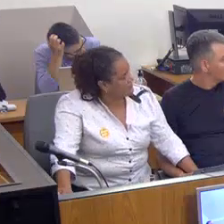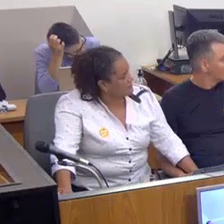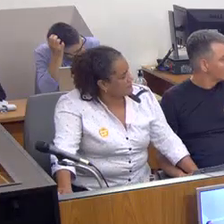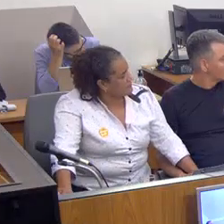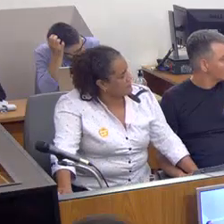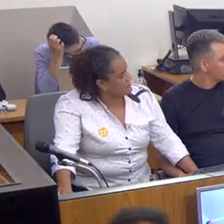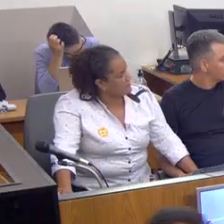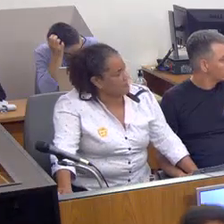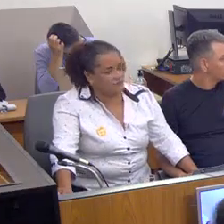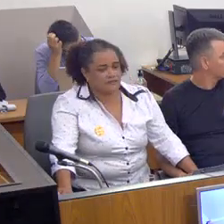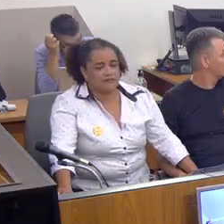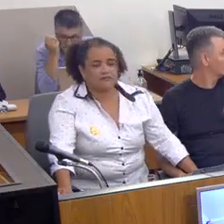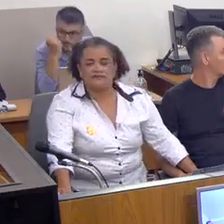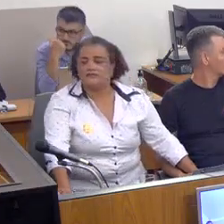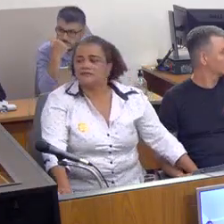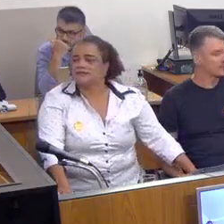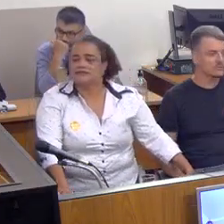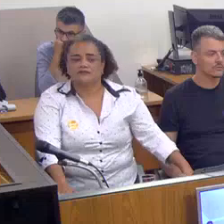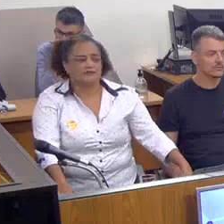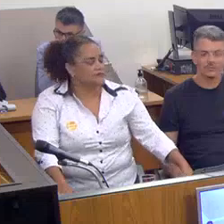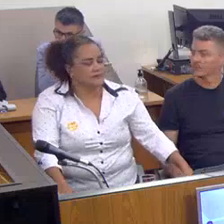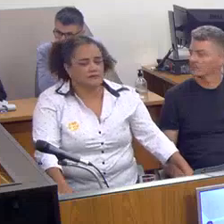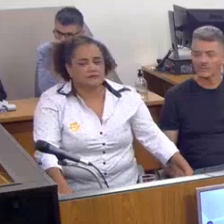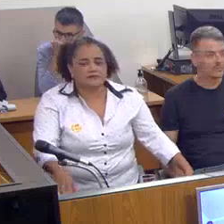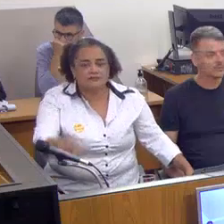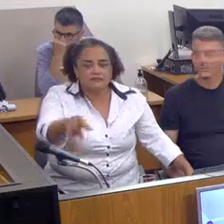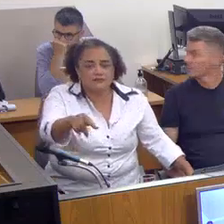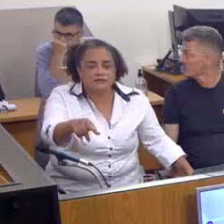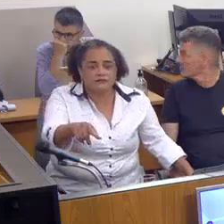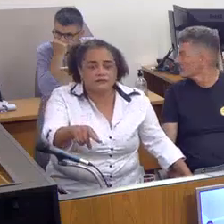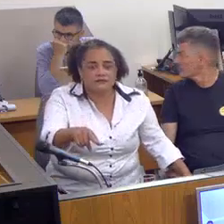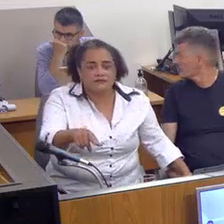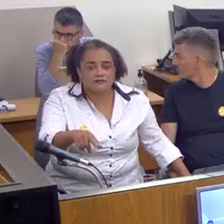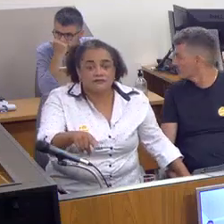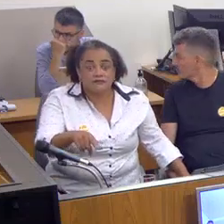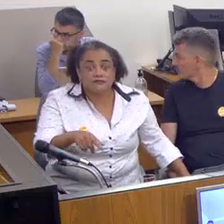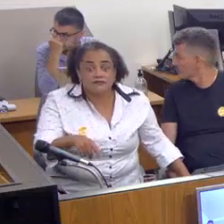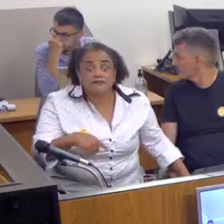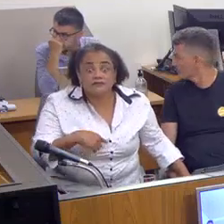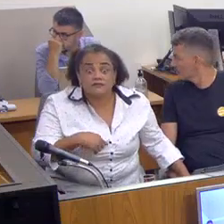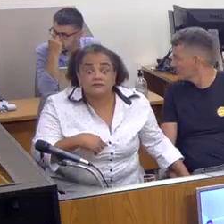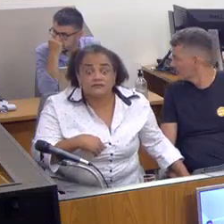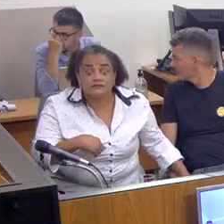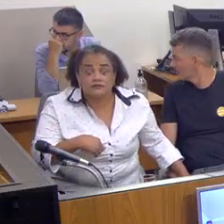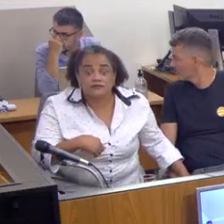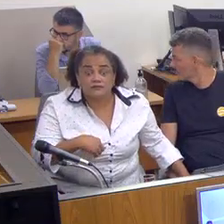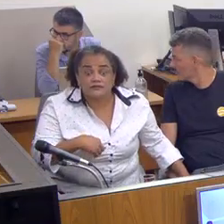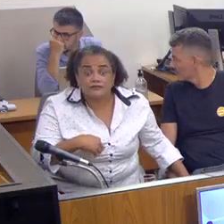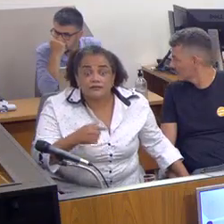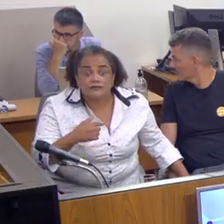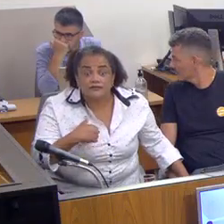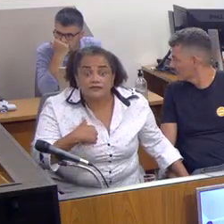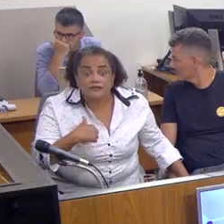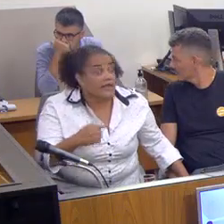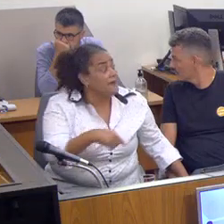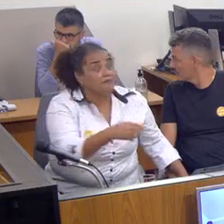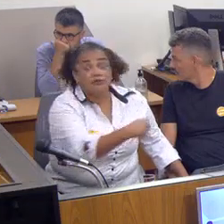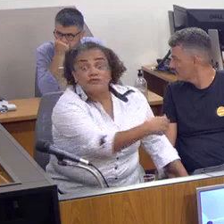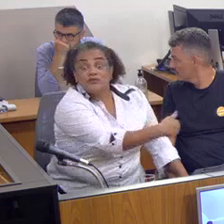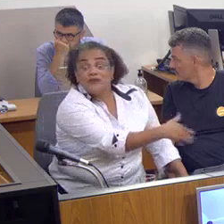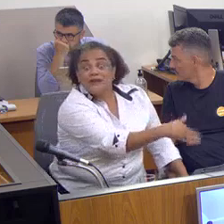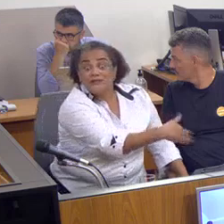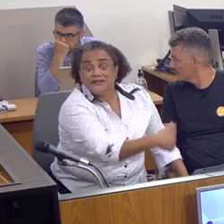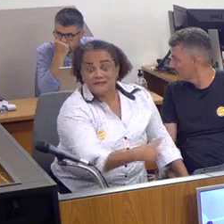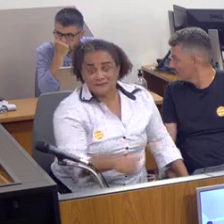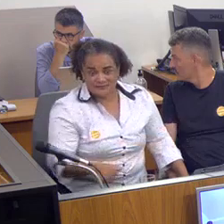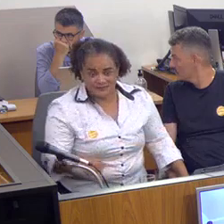Sérgio Murilo por favor logo depois do Sérgio Murilo também dentro do tempo ele peço Senhor e o Tom